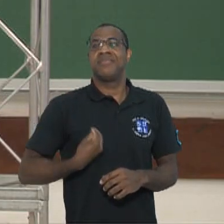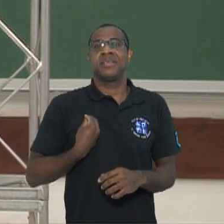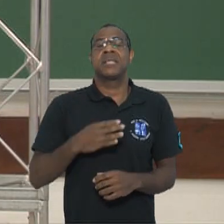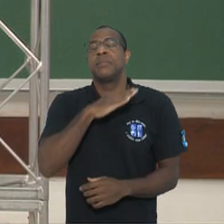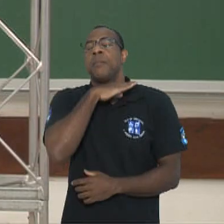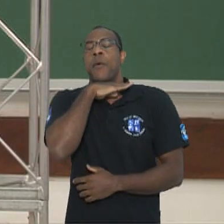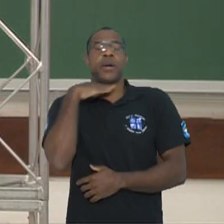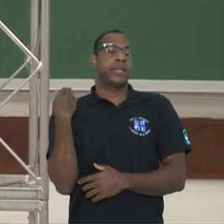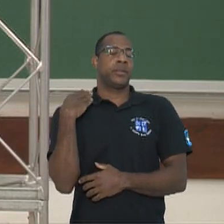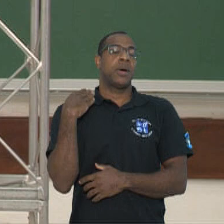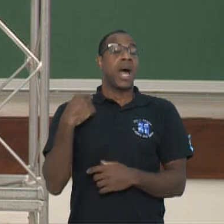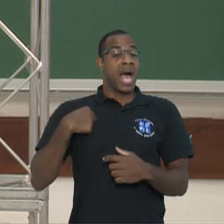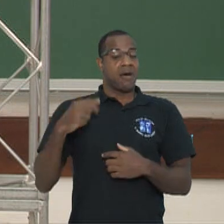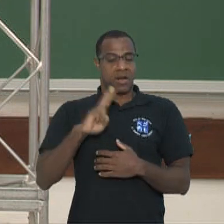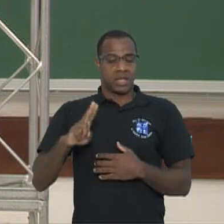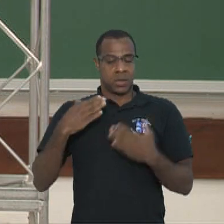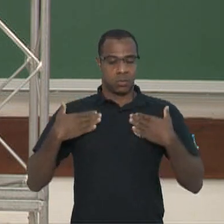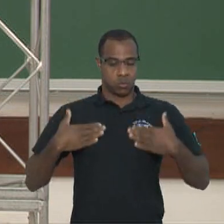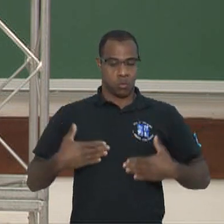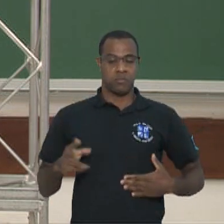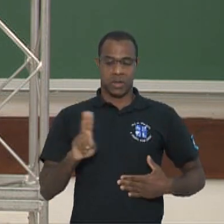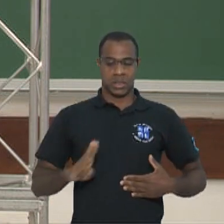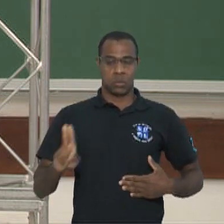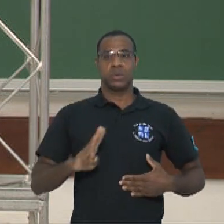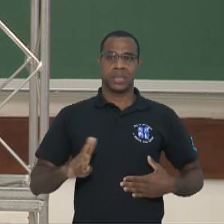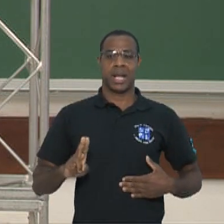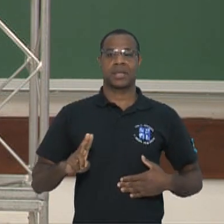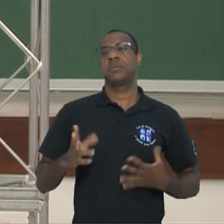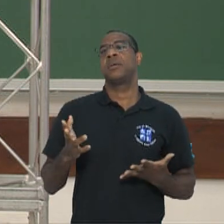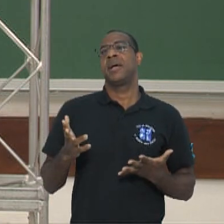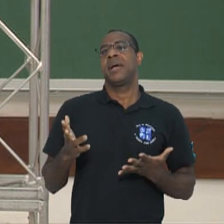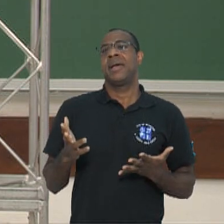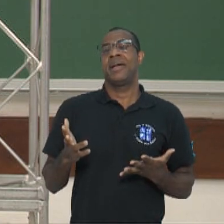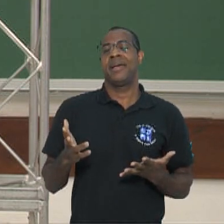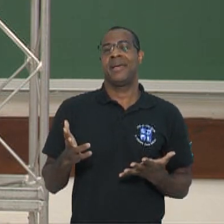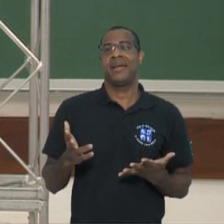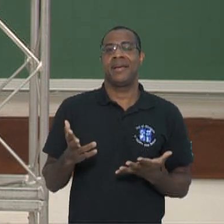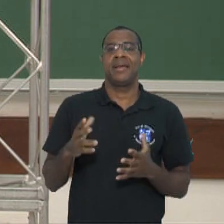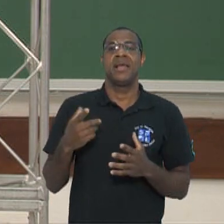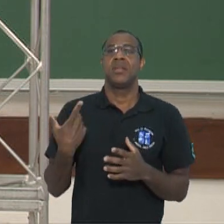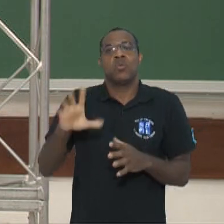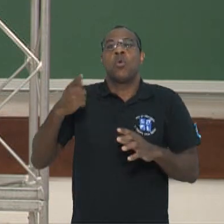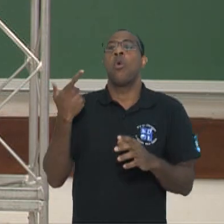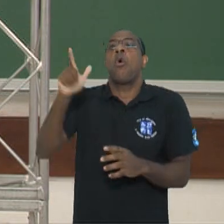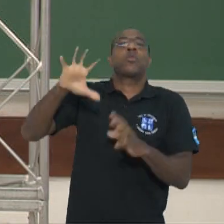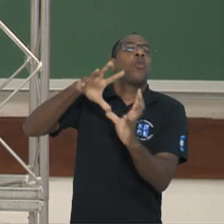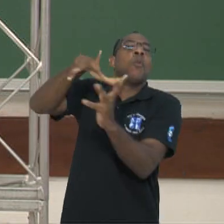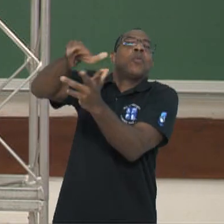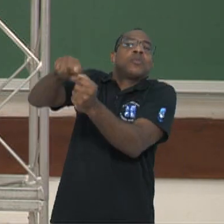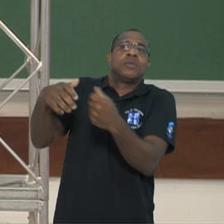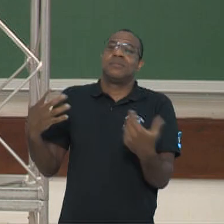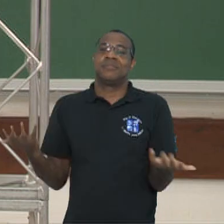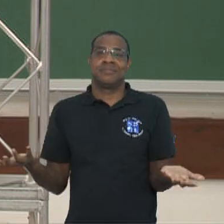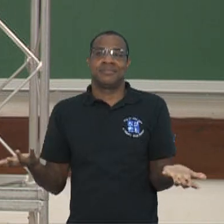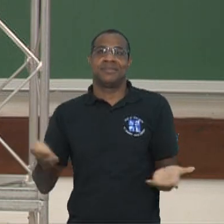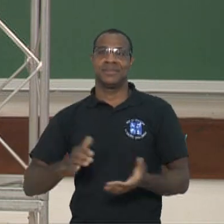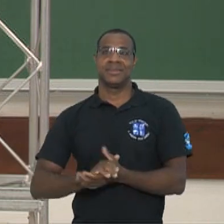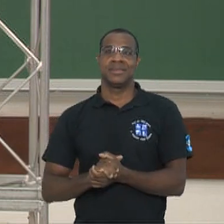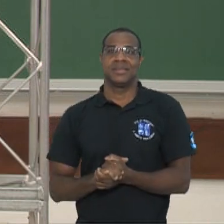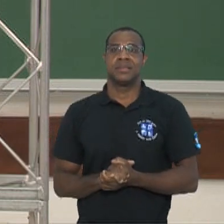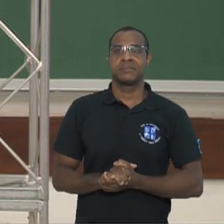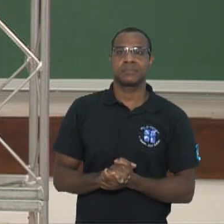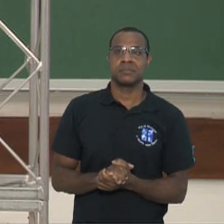que estava o Anubis, o deus Chacal, lá na balança da justiça. Lembra da aula passada? Pô, eu perdi, corre lá. Assiste a aula passada,